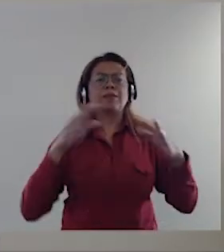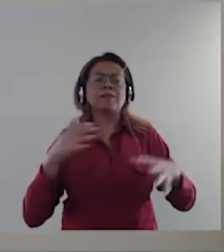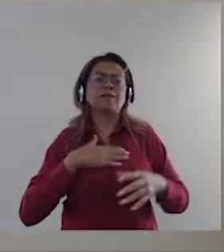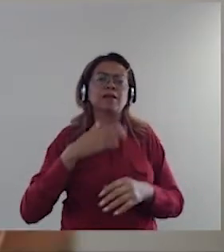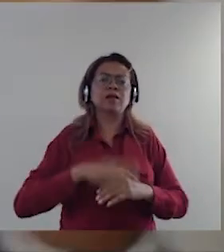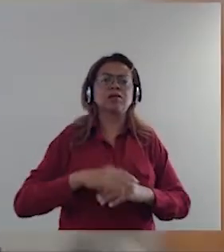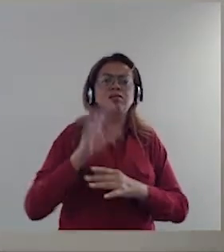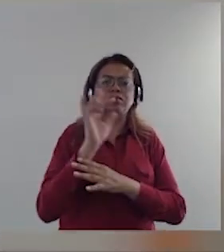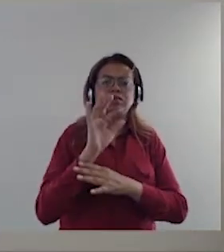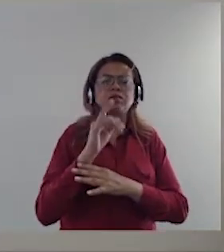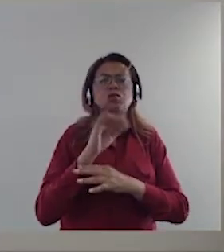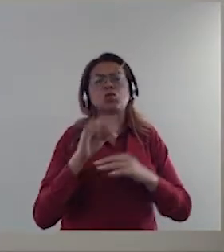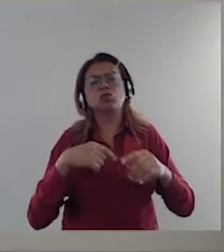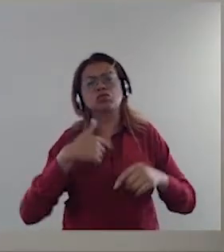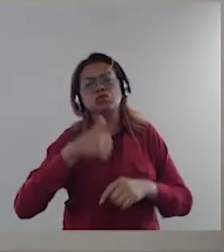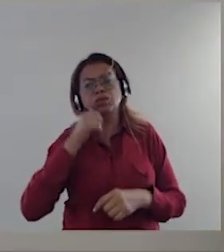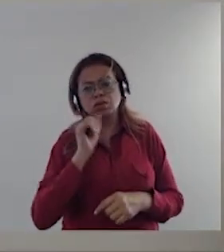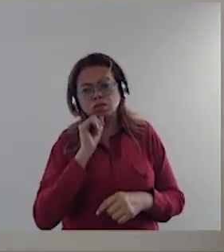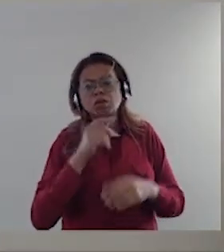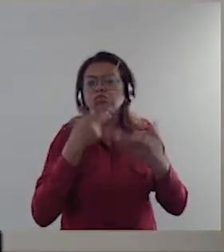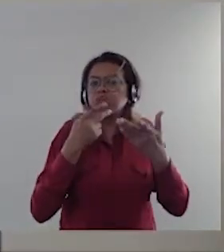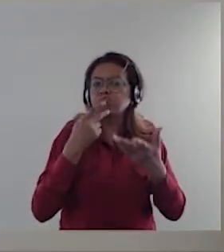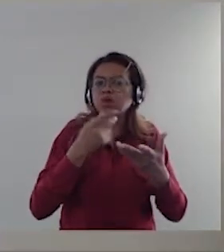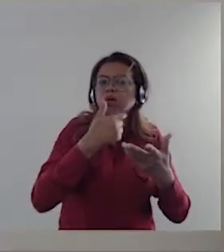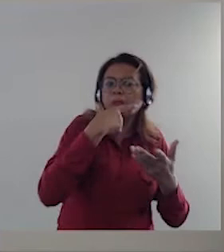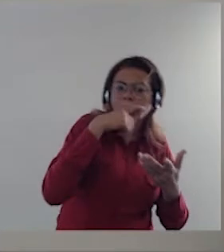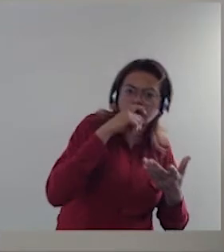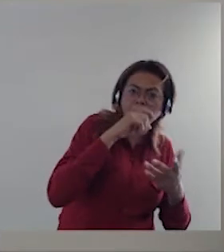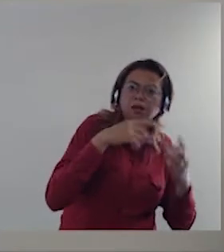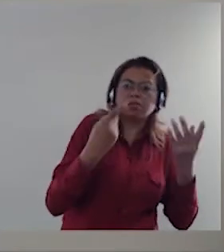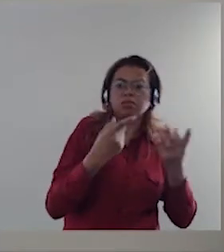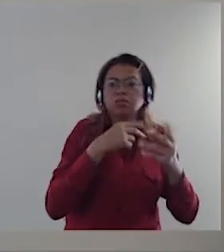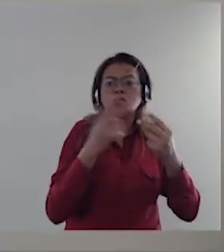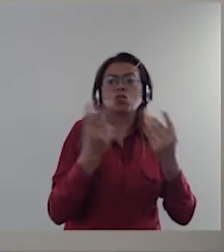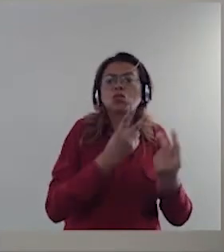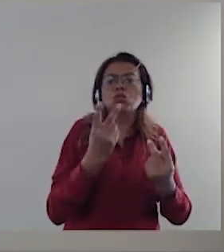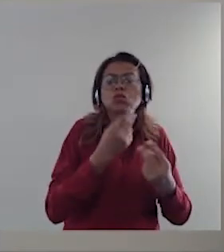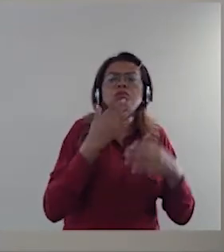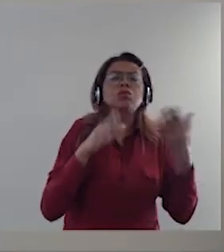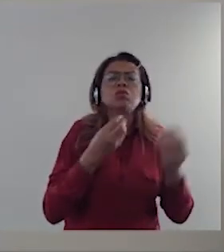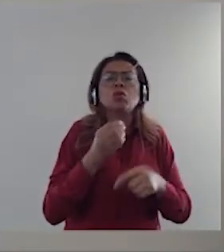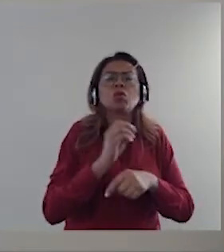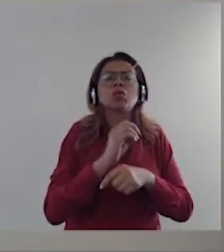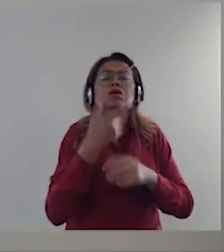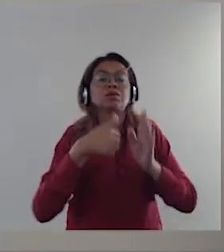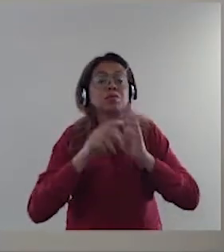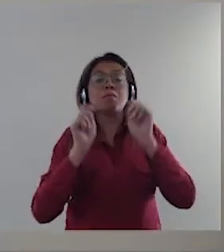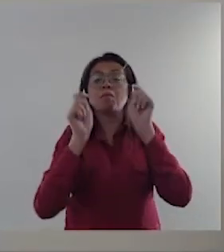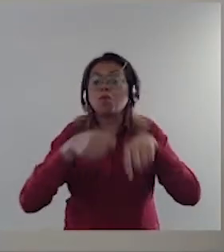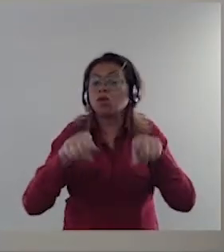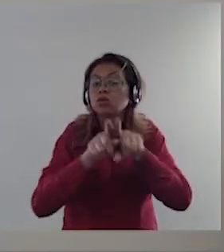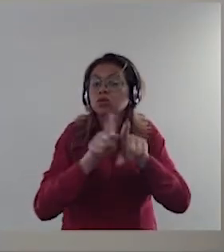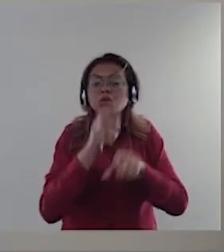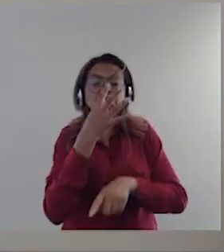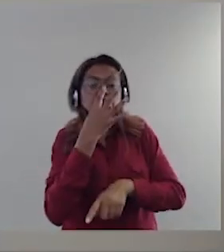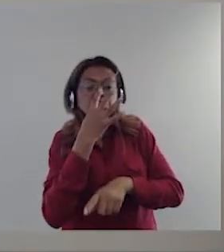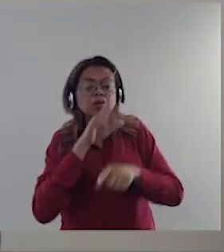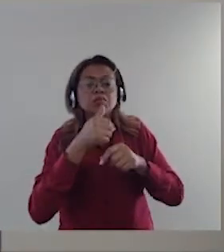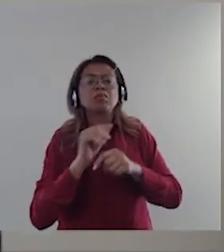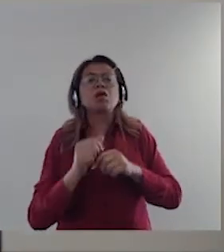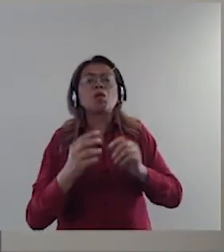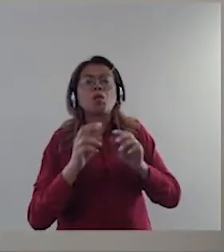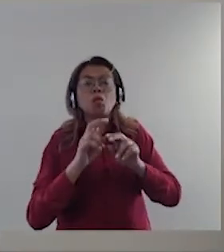na mão, e que diz respeito ainda à guarda e à convivência, é exatamente o monitoramento que a gente pode fazer melhor da criança. Por